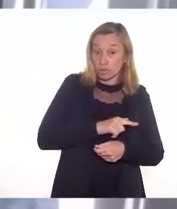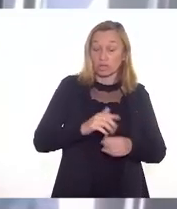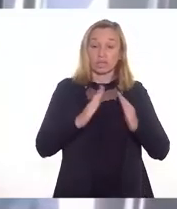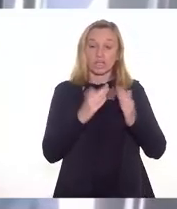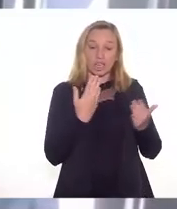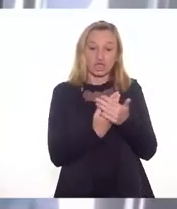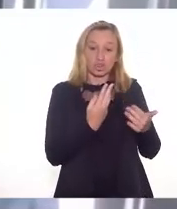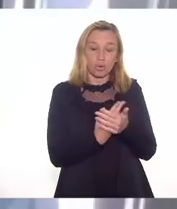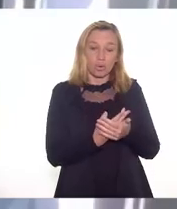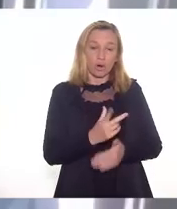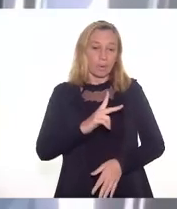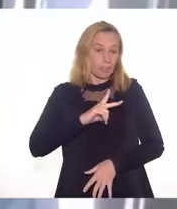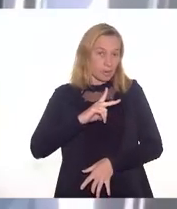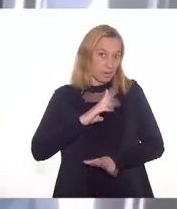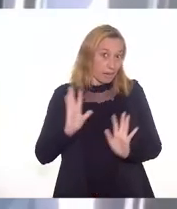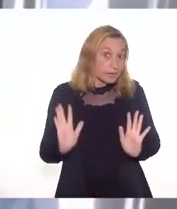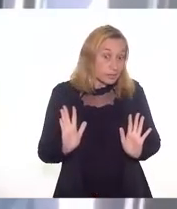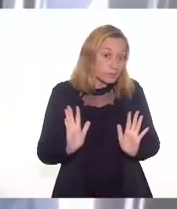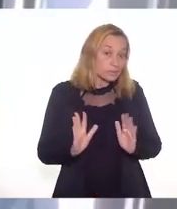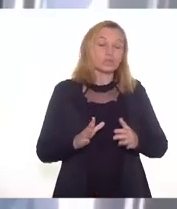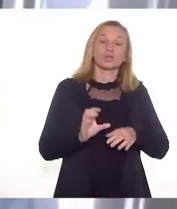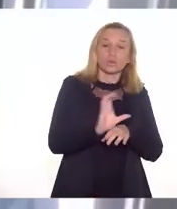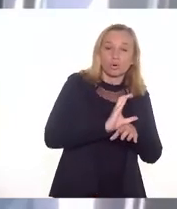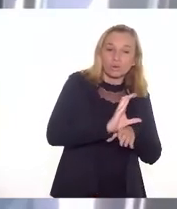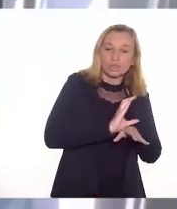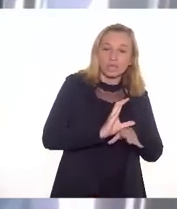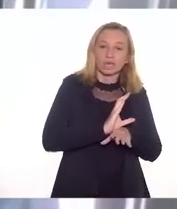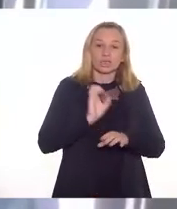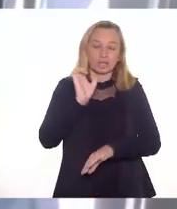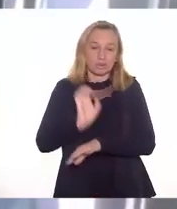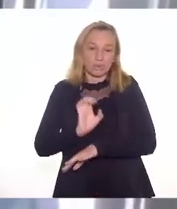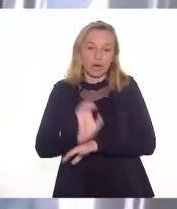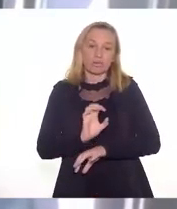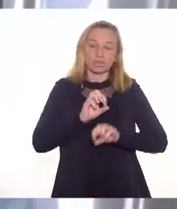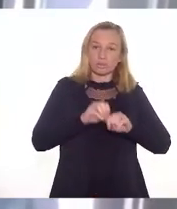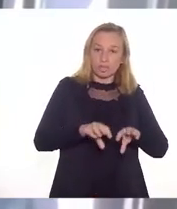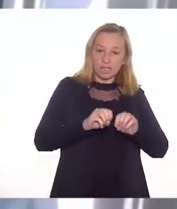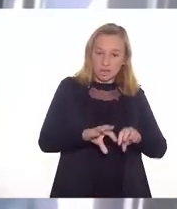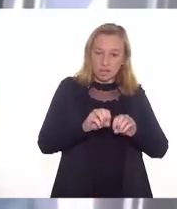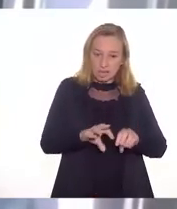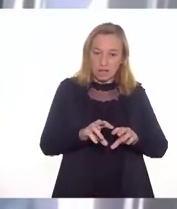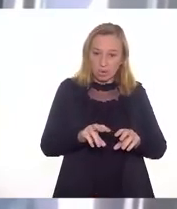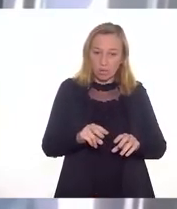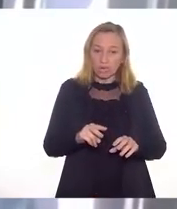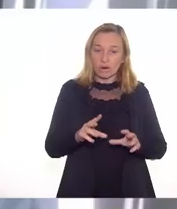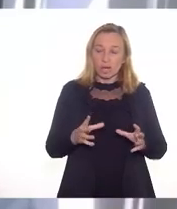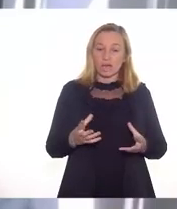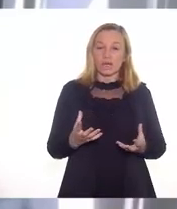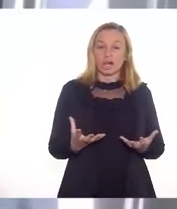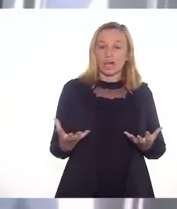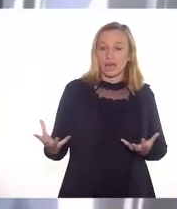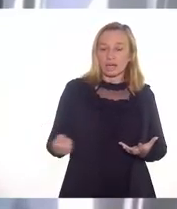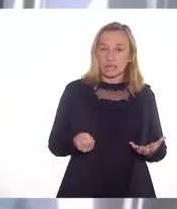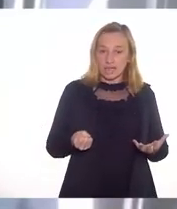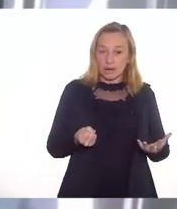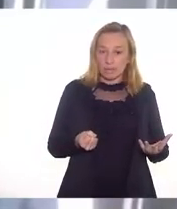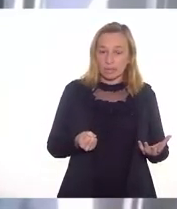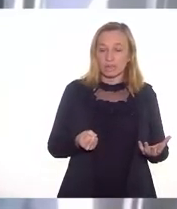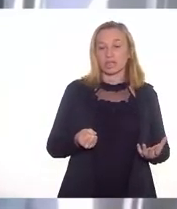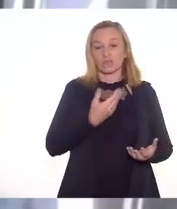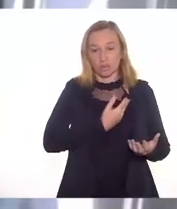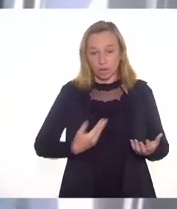o órgão normativo do Sistema Estadual de Ensino e que abarca tanto as escolas públicas quanto as escolas particulares. Então,